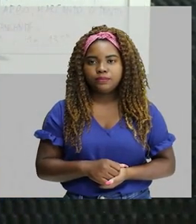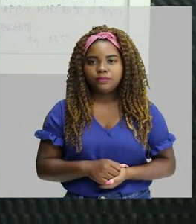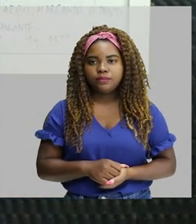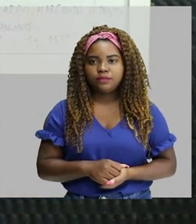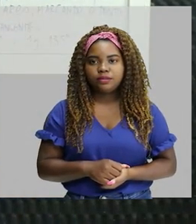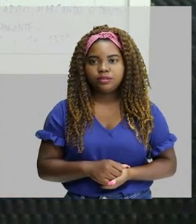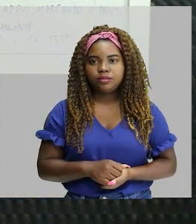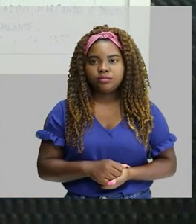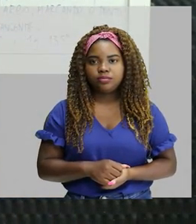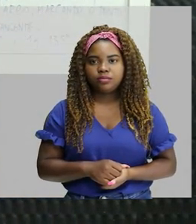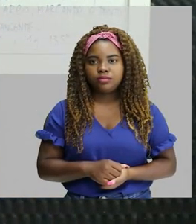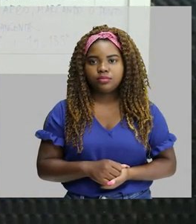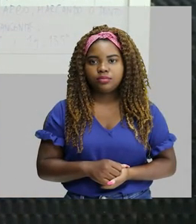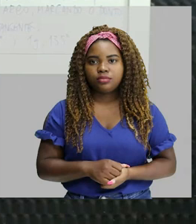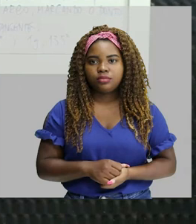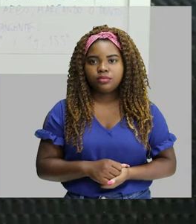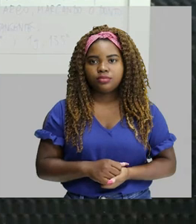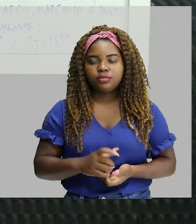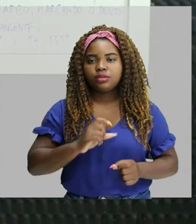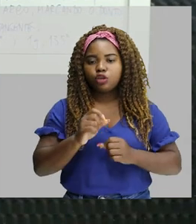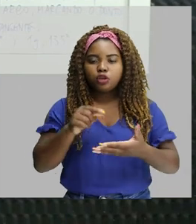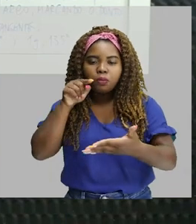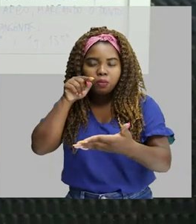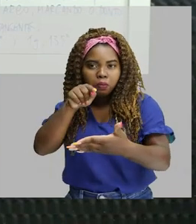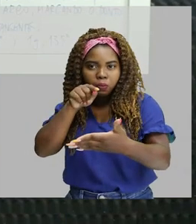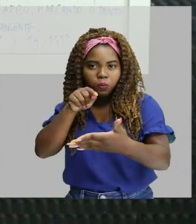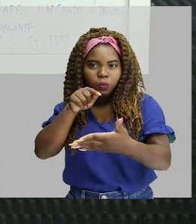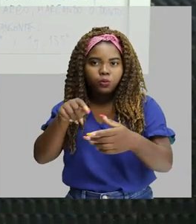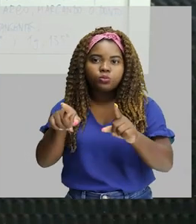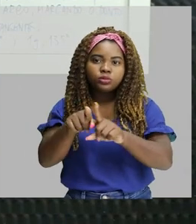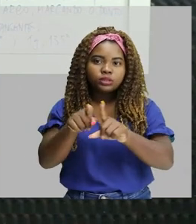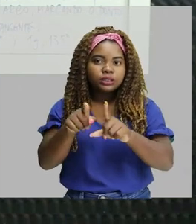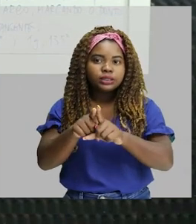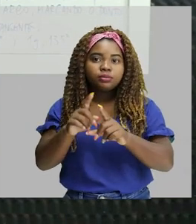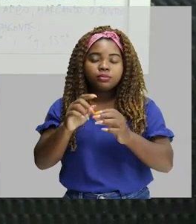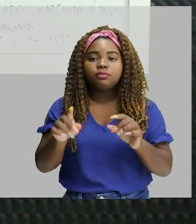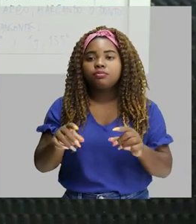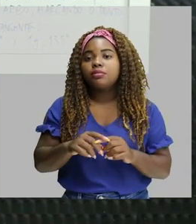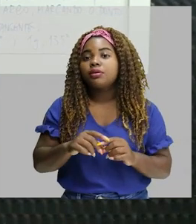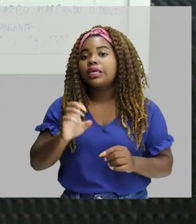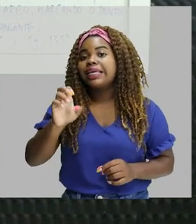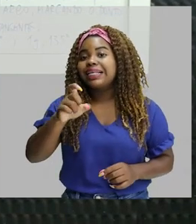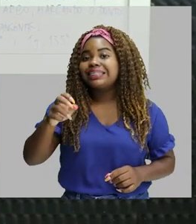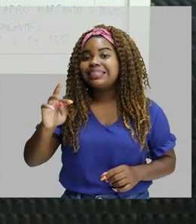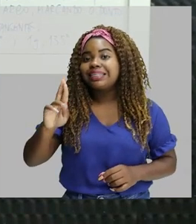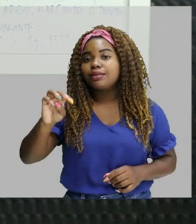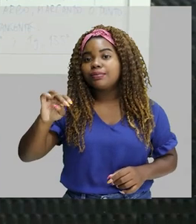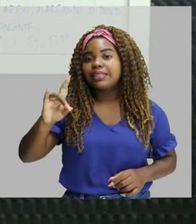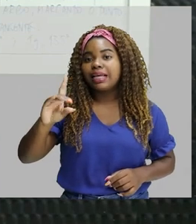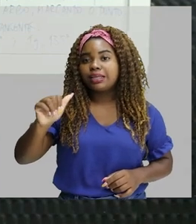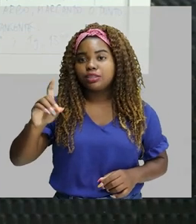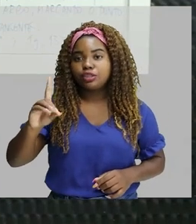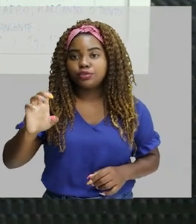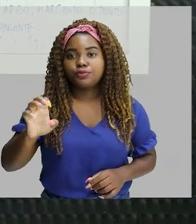que passa no centro e passa pela extremidade do arco marcando o ponto